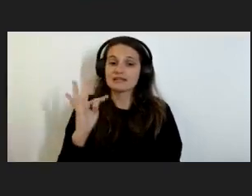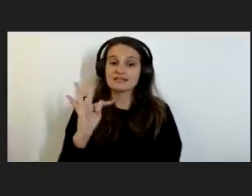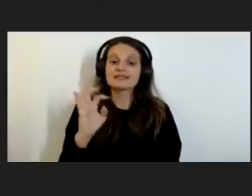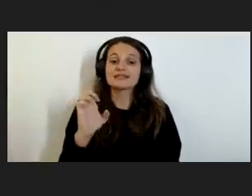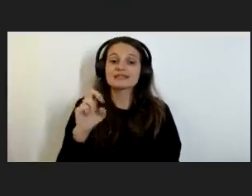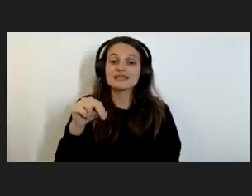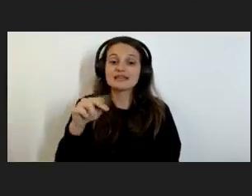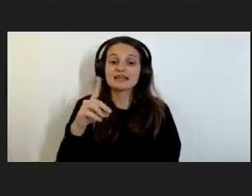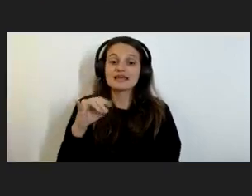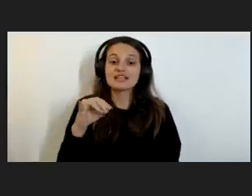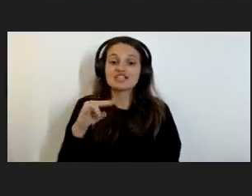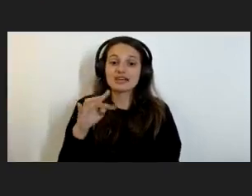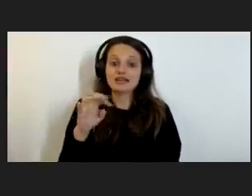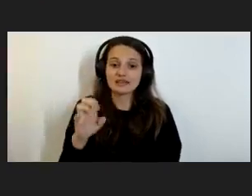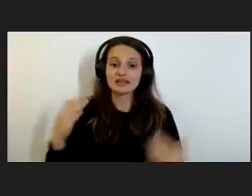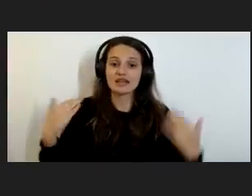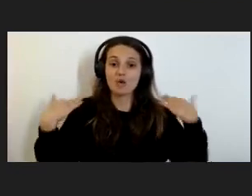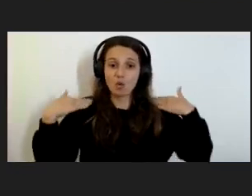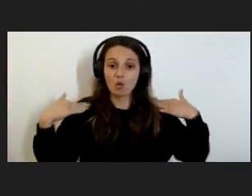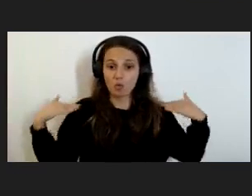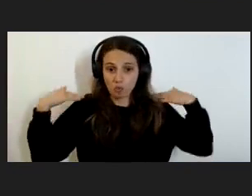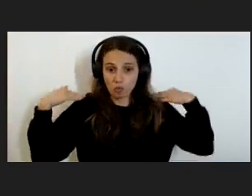ombros, no punho,